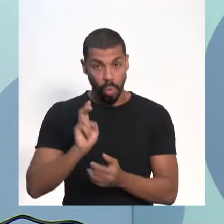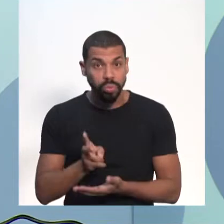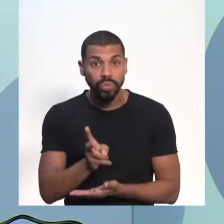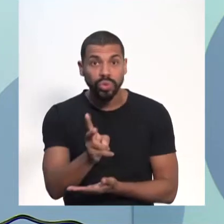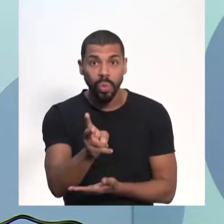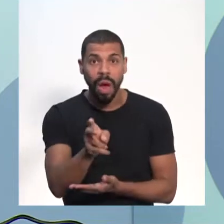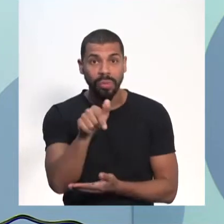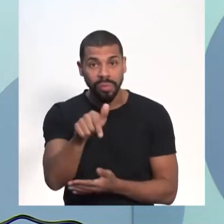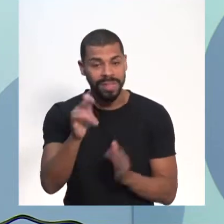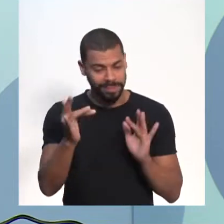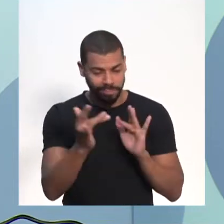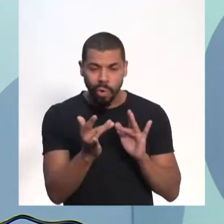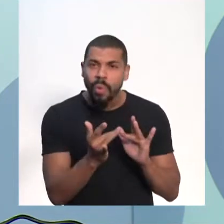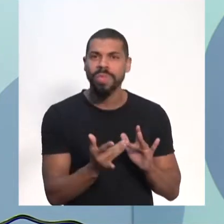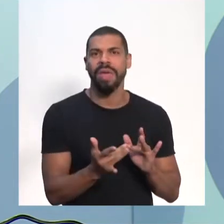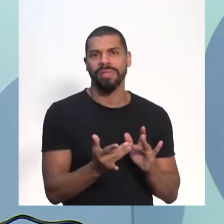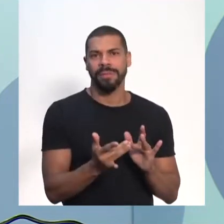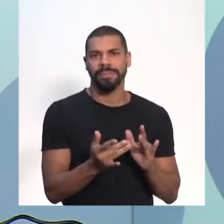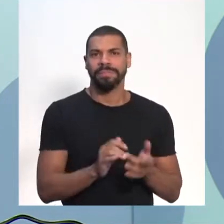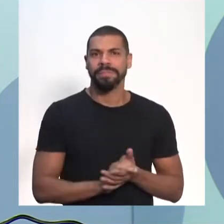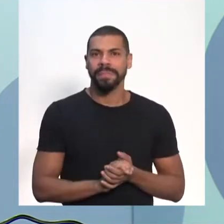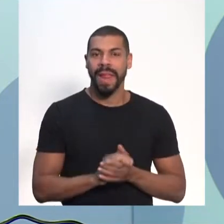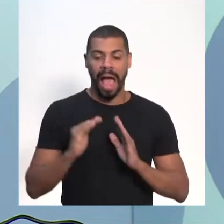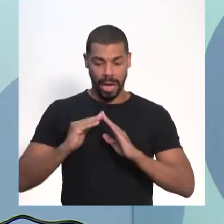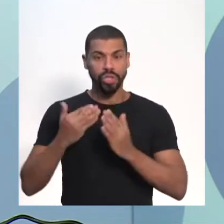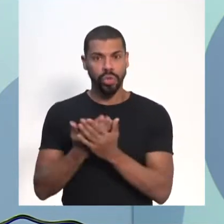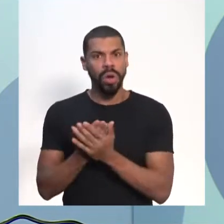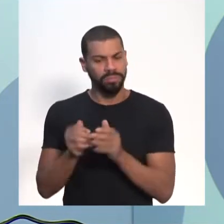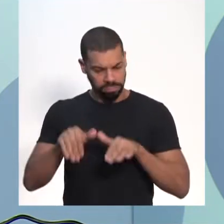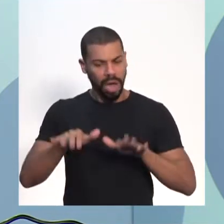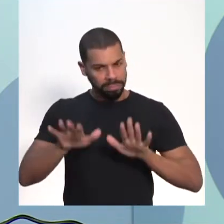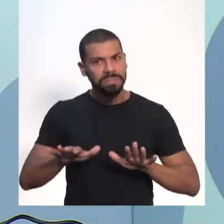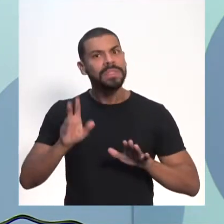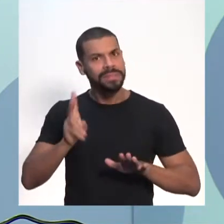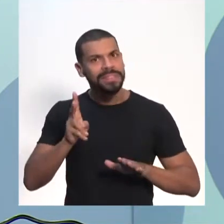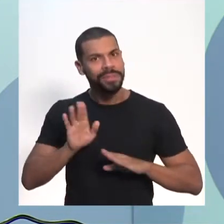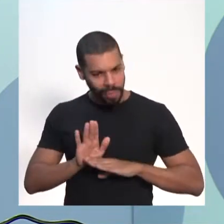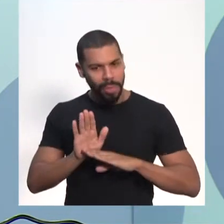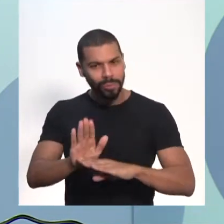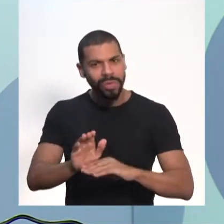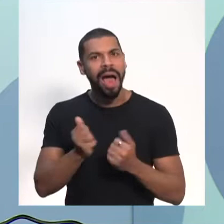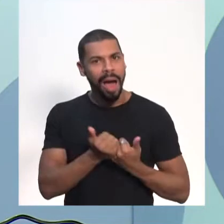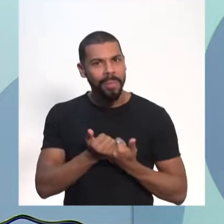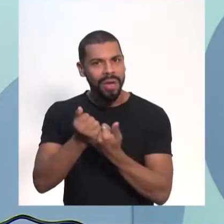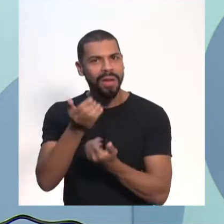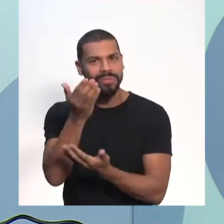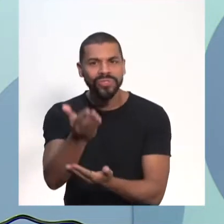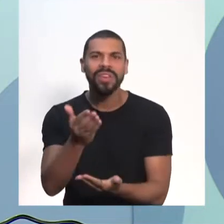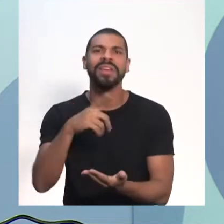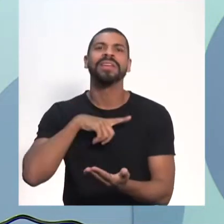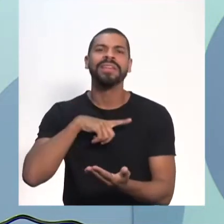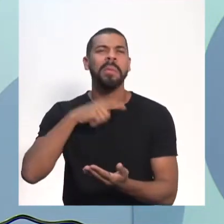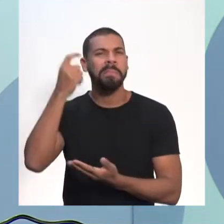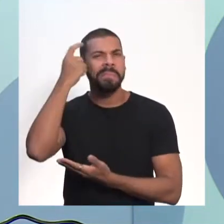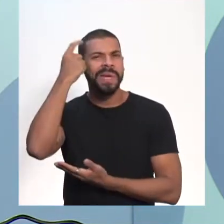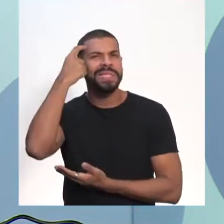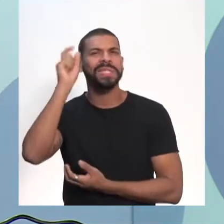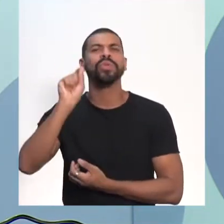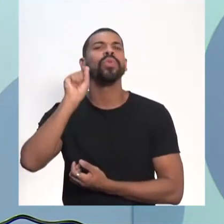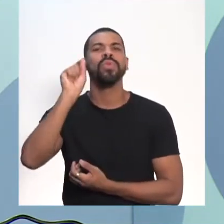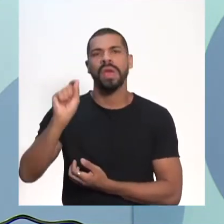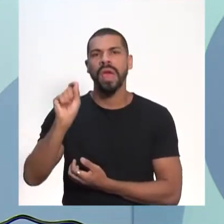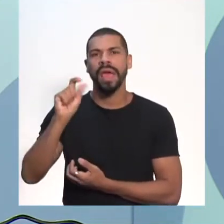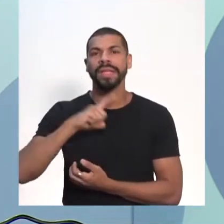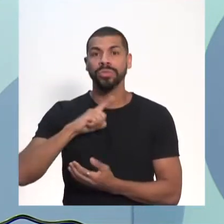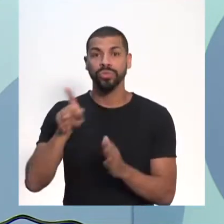permanecer com esse vínculo. Nós estamos aqui, a escola está aqui, nós vamos continuar apoiando essa aprendizagem, nós vamos continuar pensando